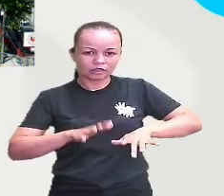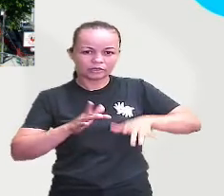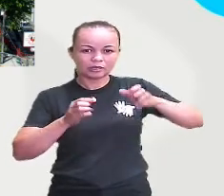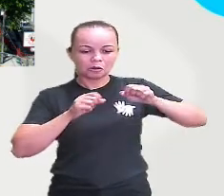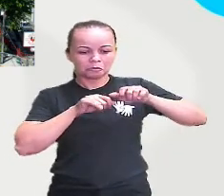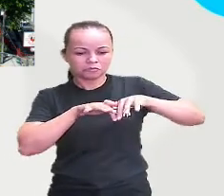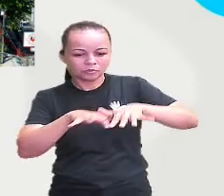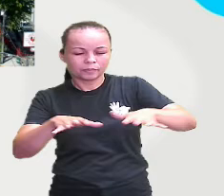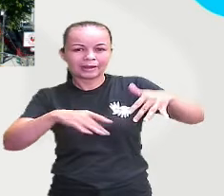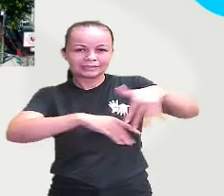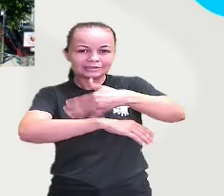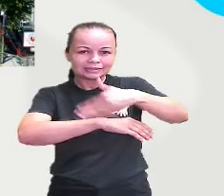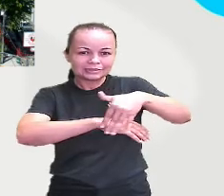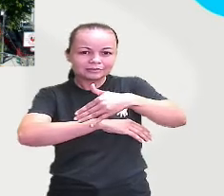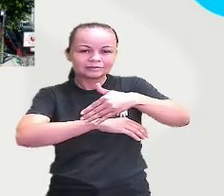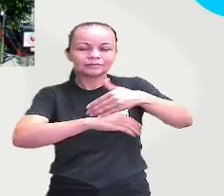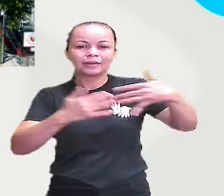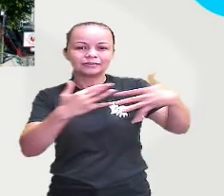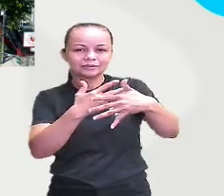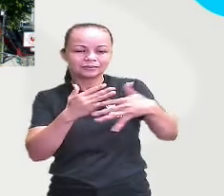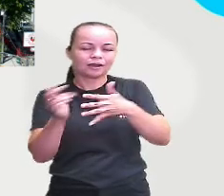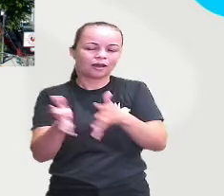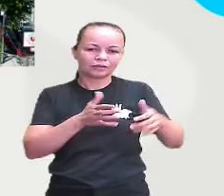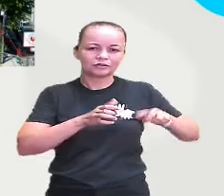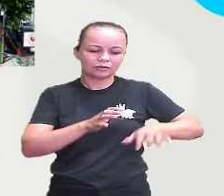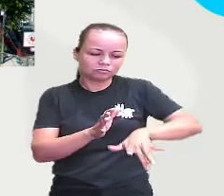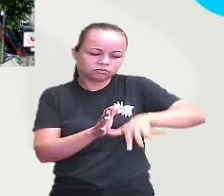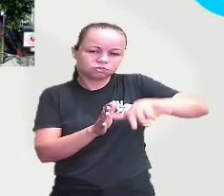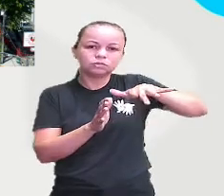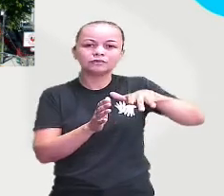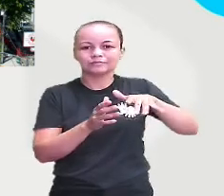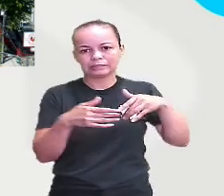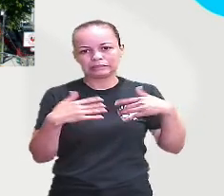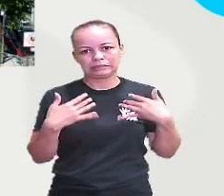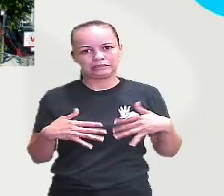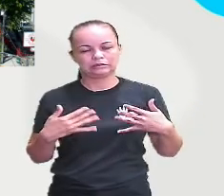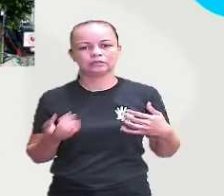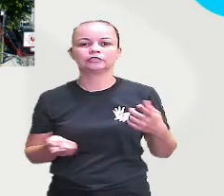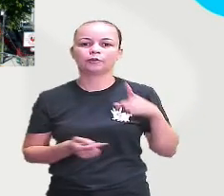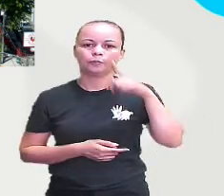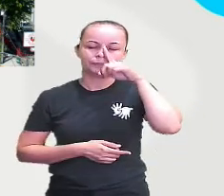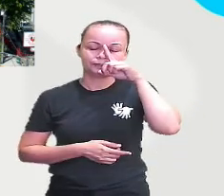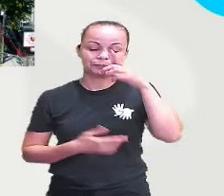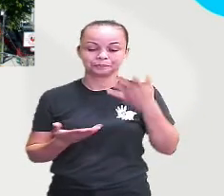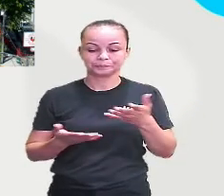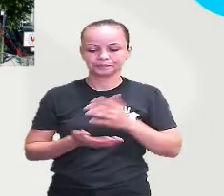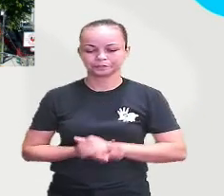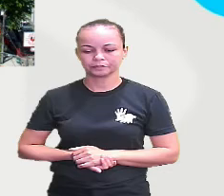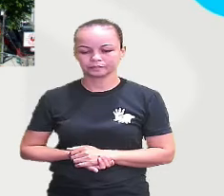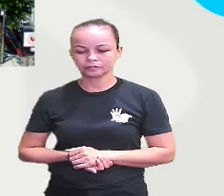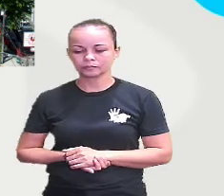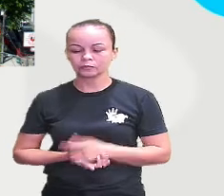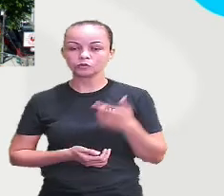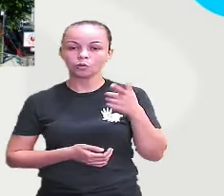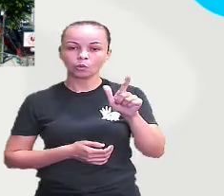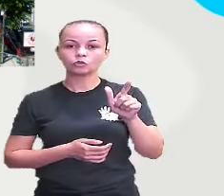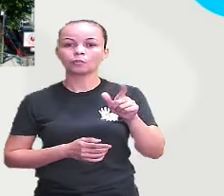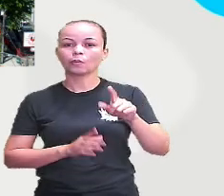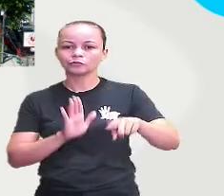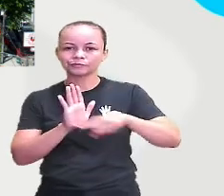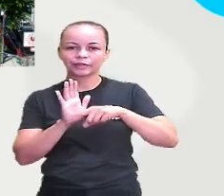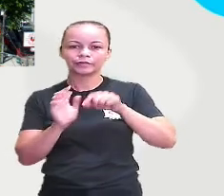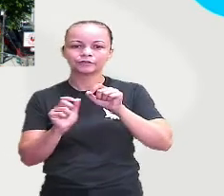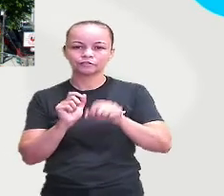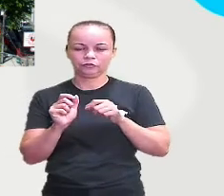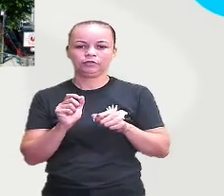ser aquela desorganização toda, tá bom? Outro ponto negativo é a grande